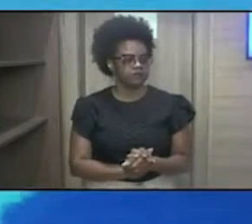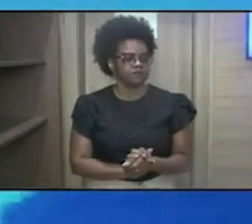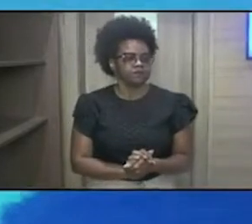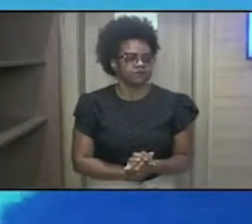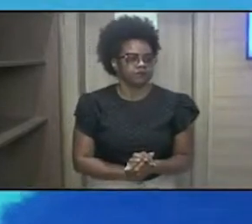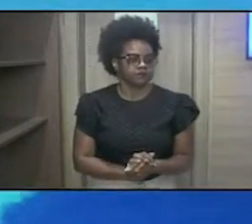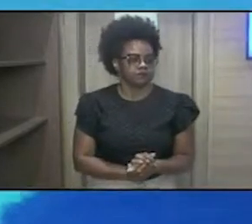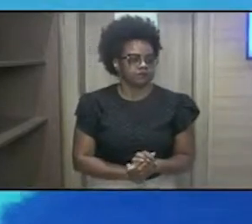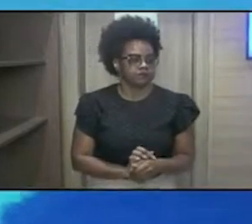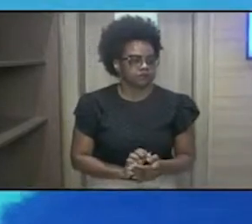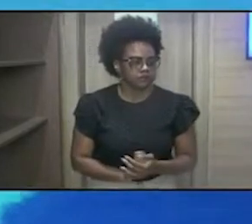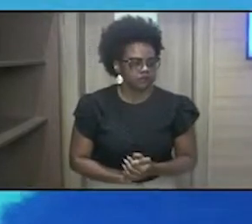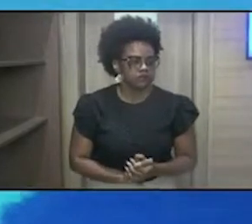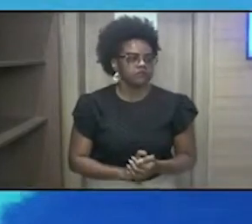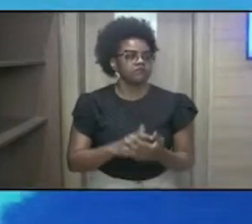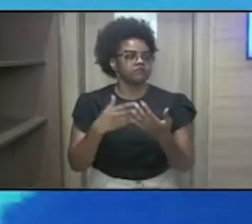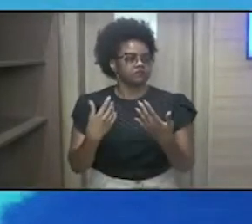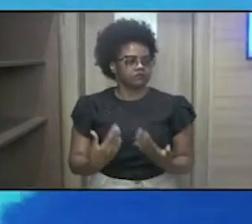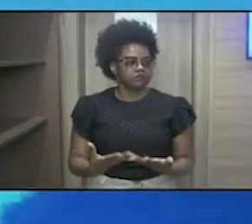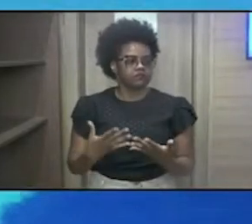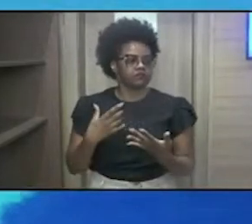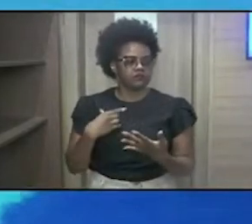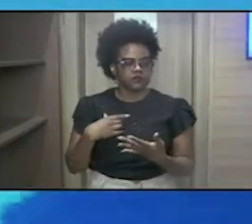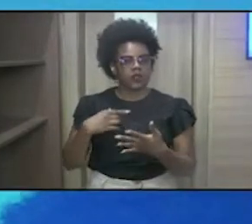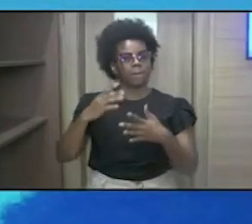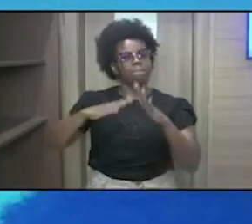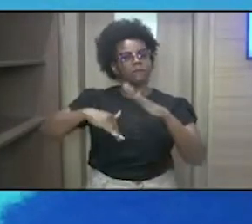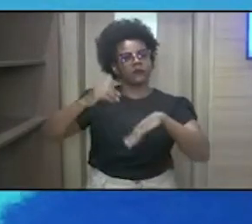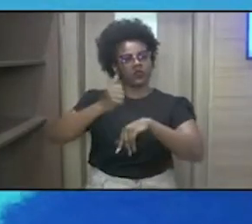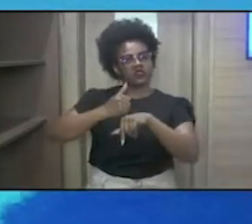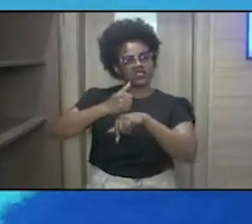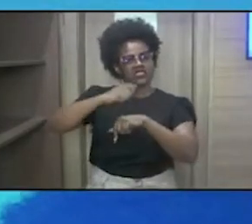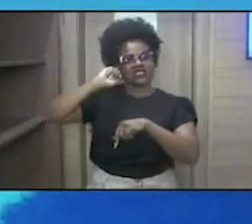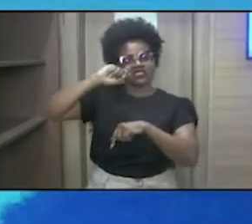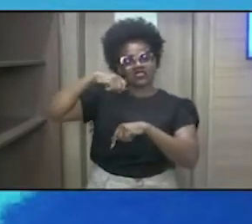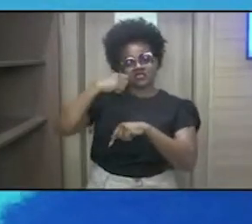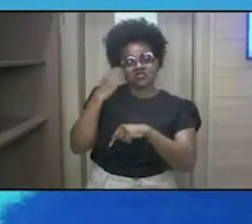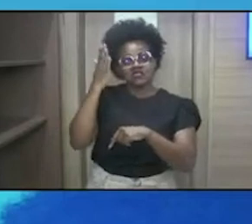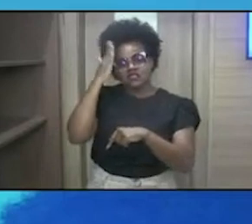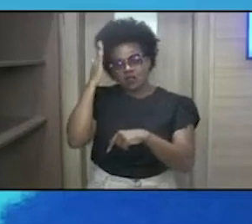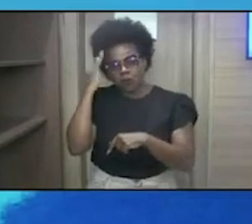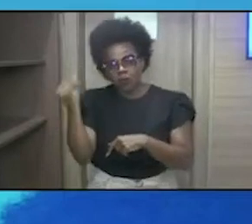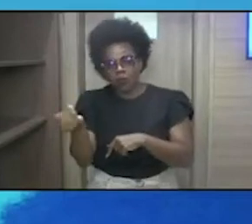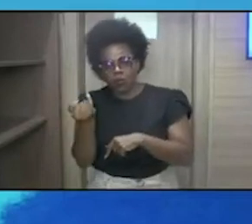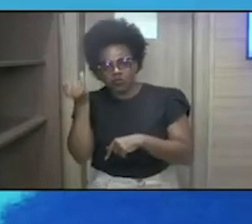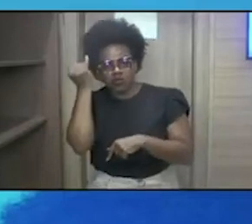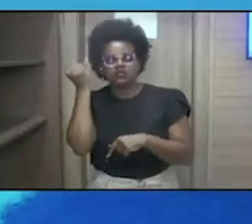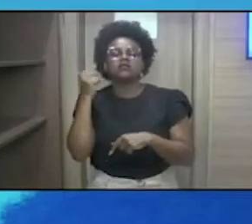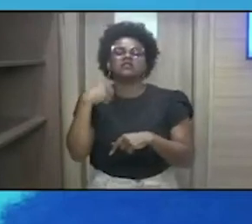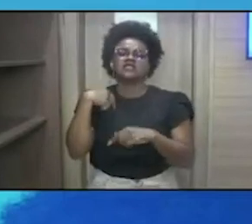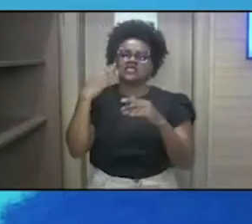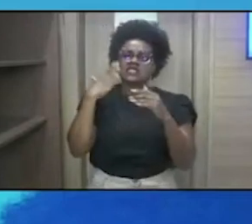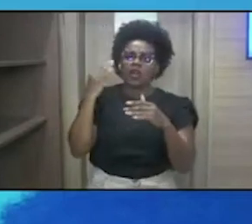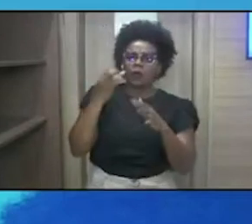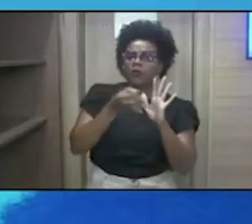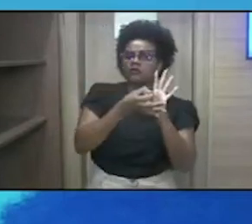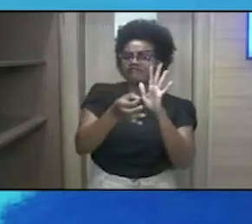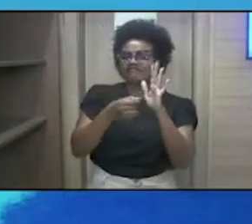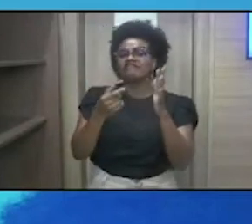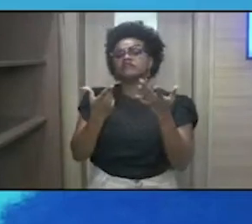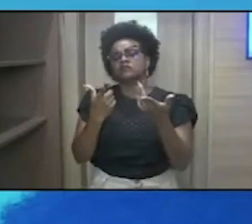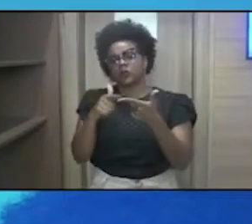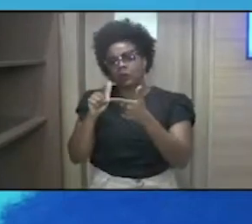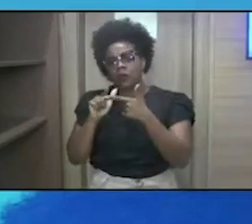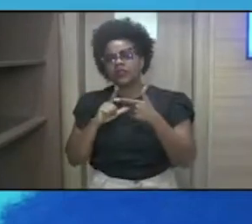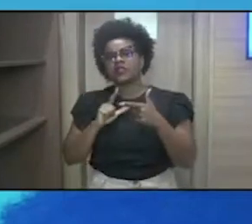falar. Para os não dentistas, o mais importante é reconhecer que é um indicador, ainda com todas as críticas, muito usado